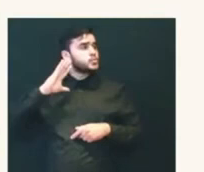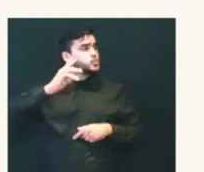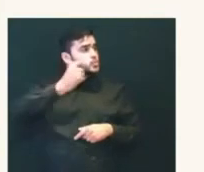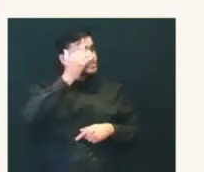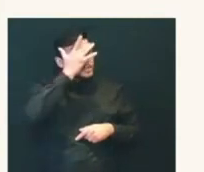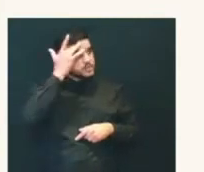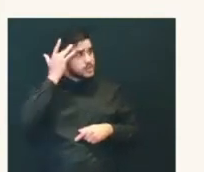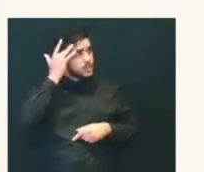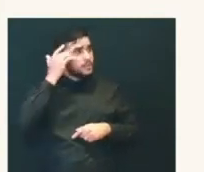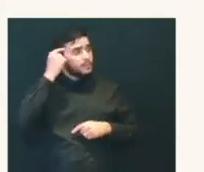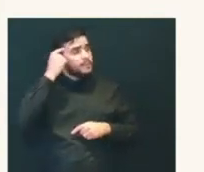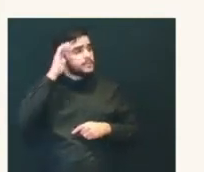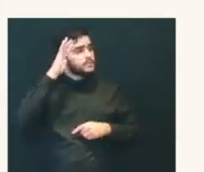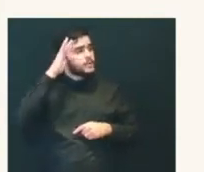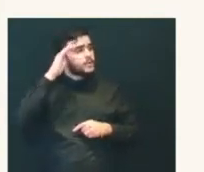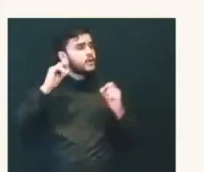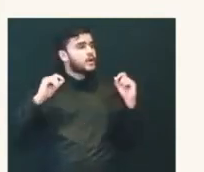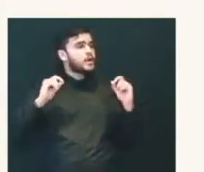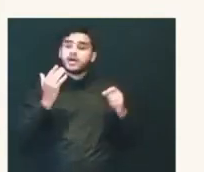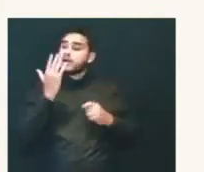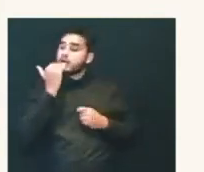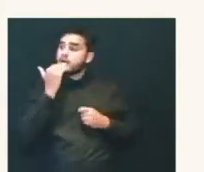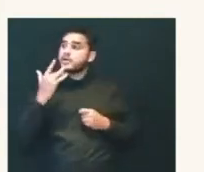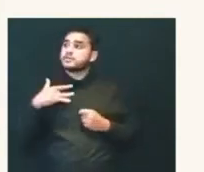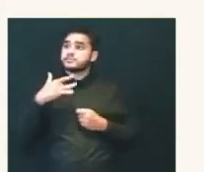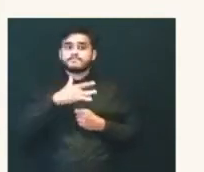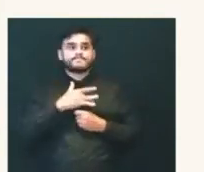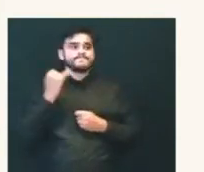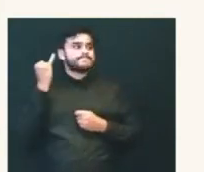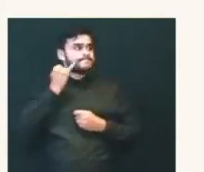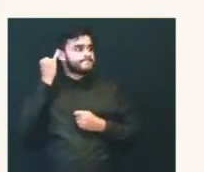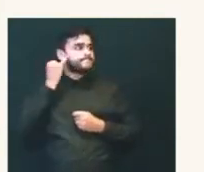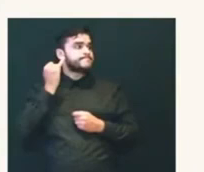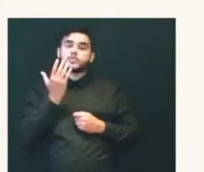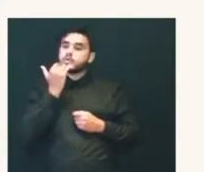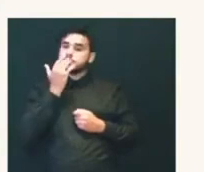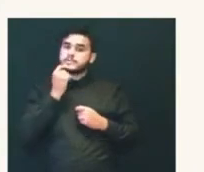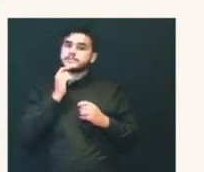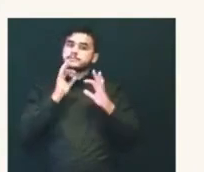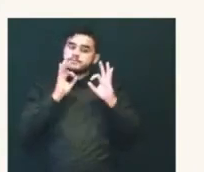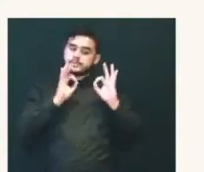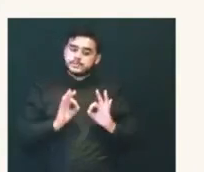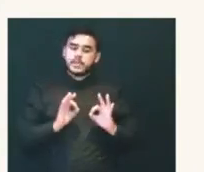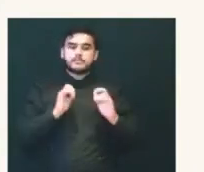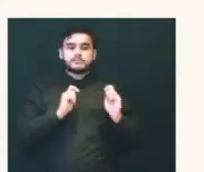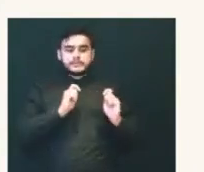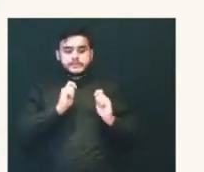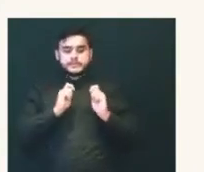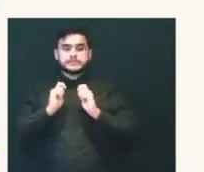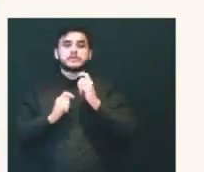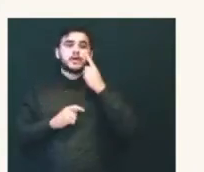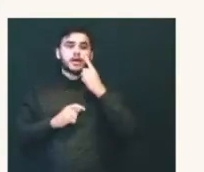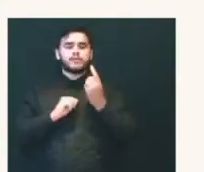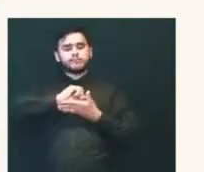tá? Uma alimentação saudável é uma alimentação equilibrada, uma alimentação variada,